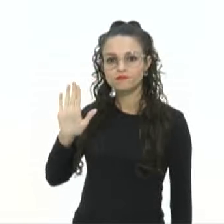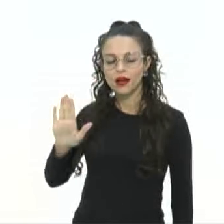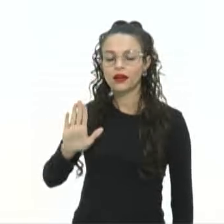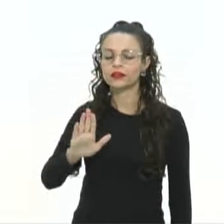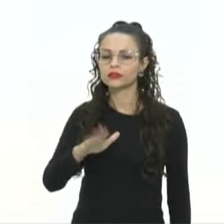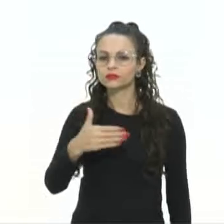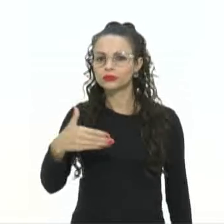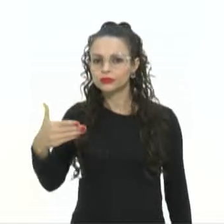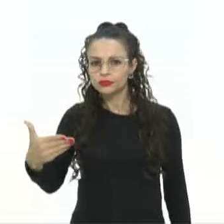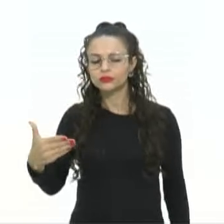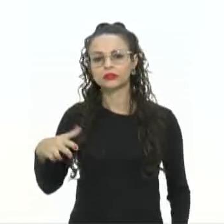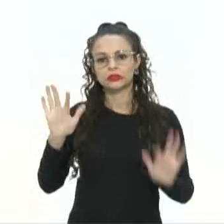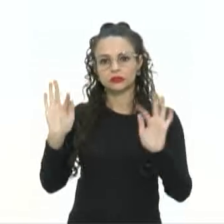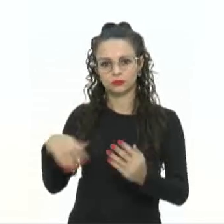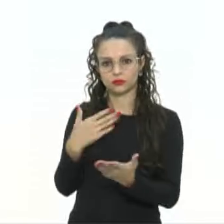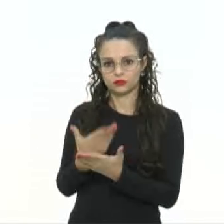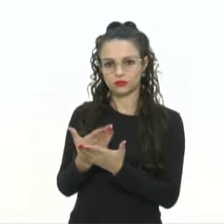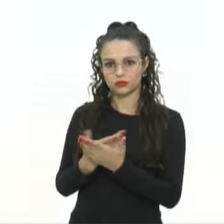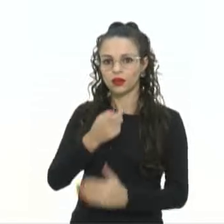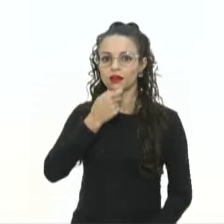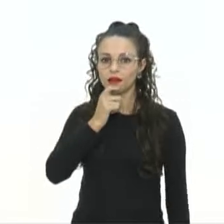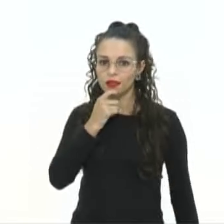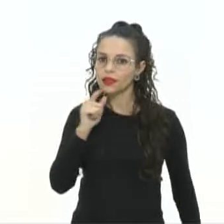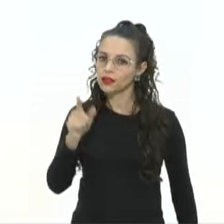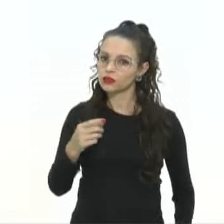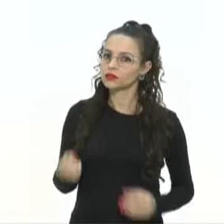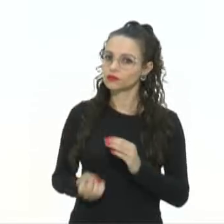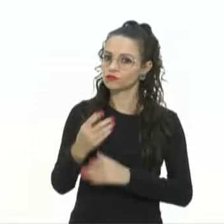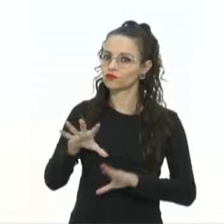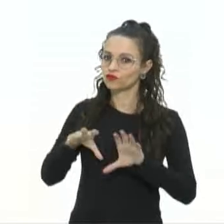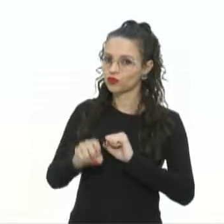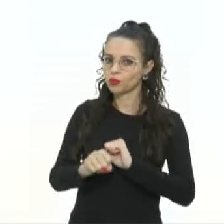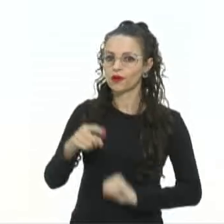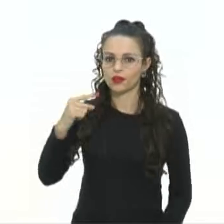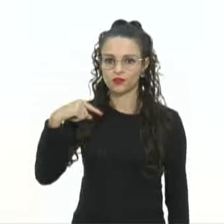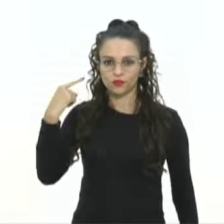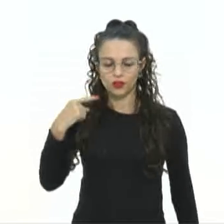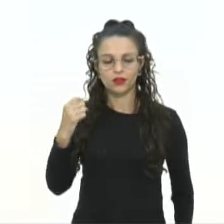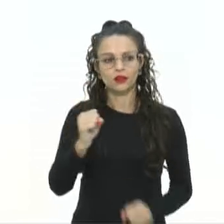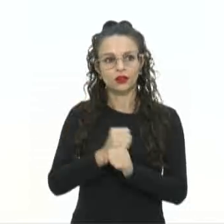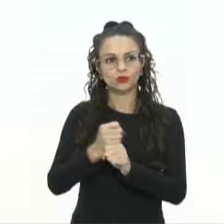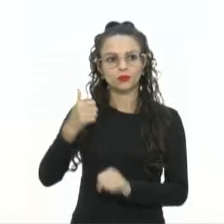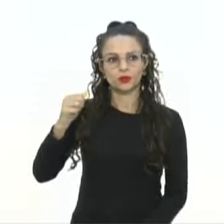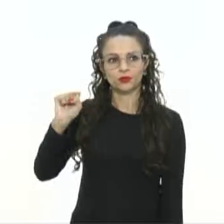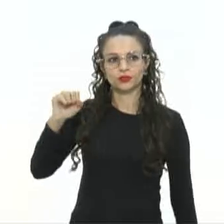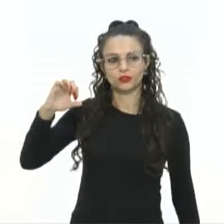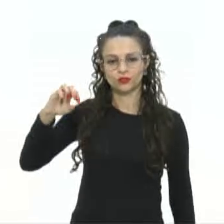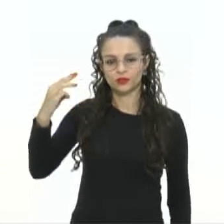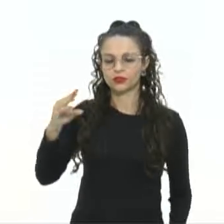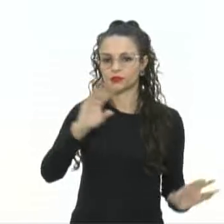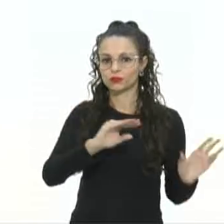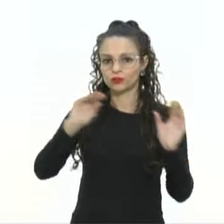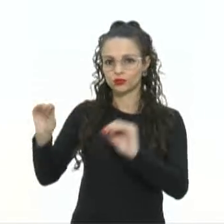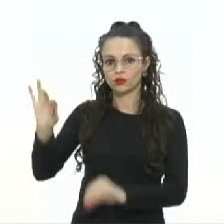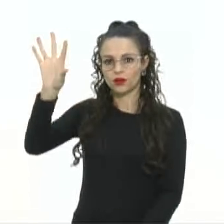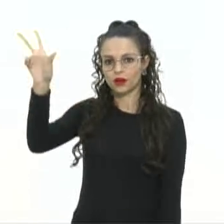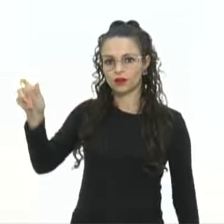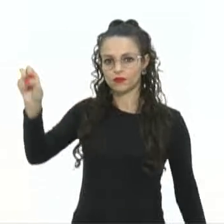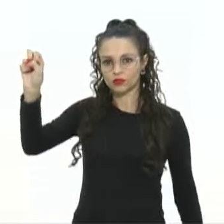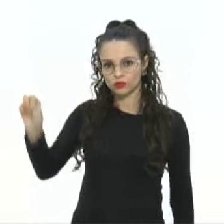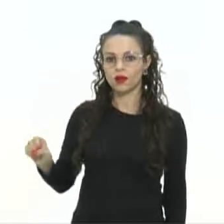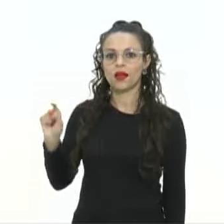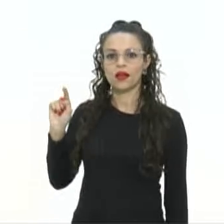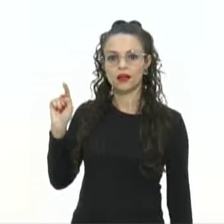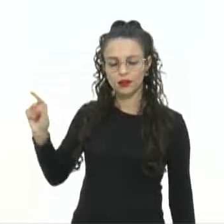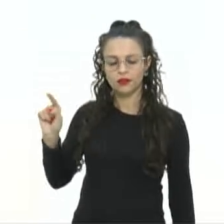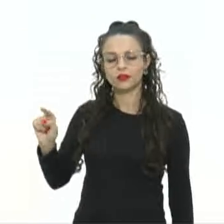sua escolarização na Inglaterra, onde se tornou advogado. Em 1893, mudou-se para a África do Sul e nesse país